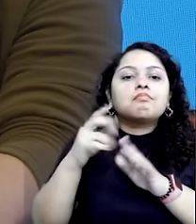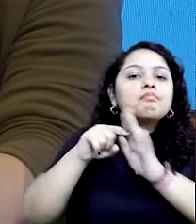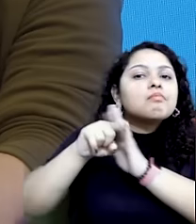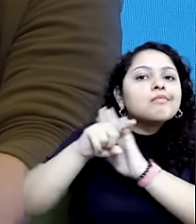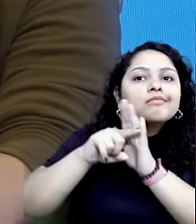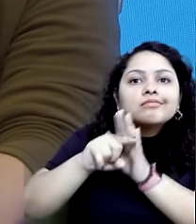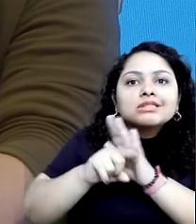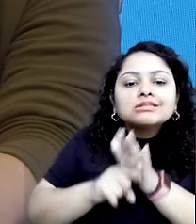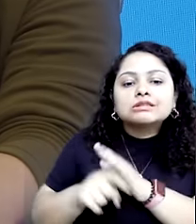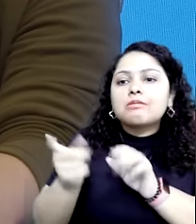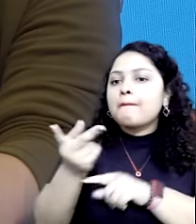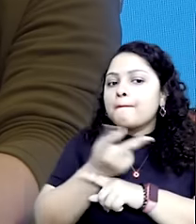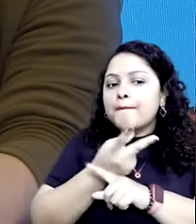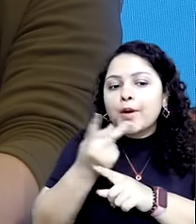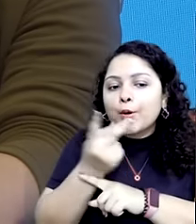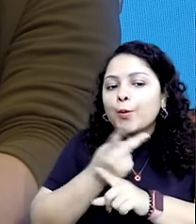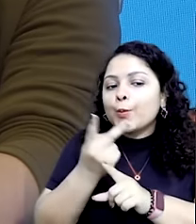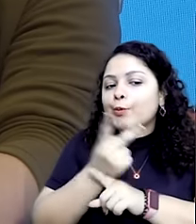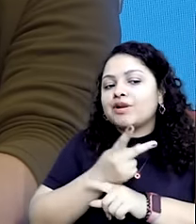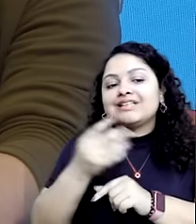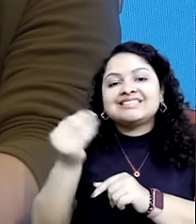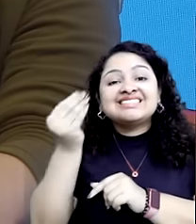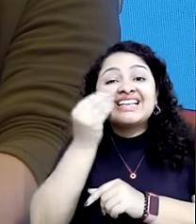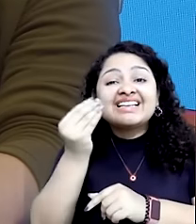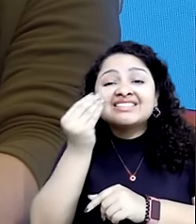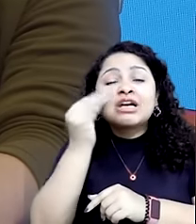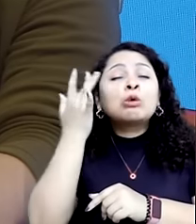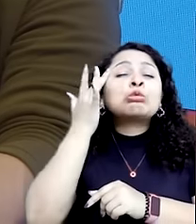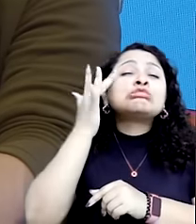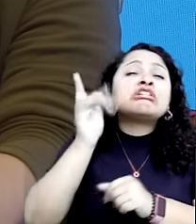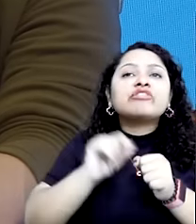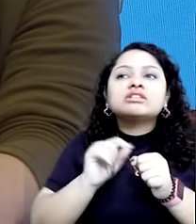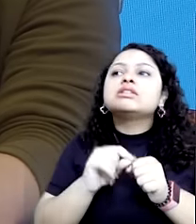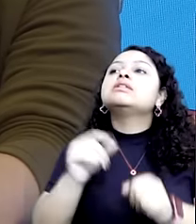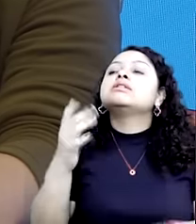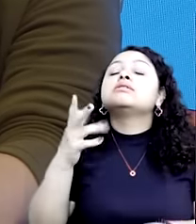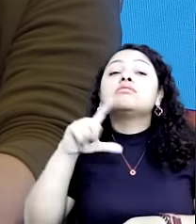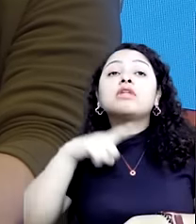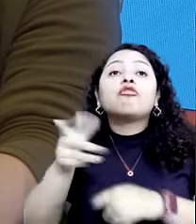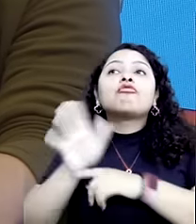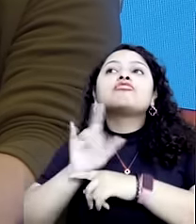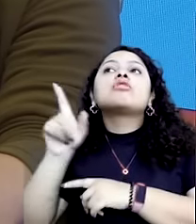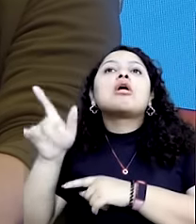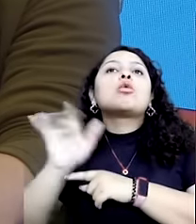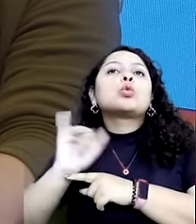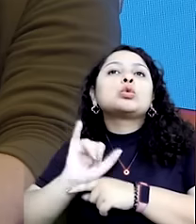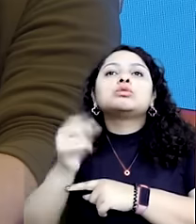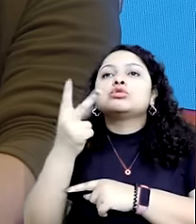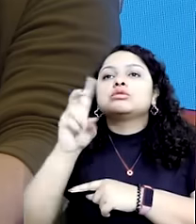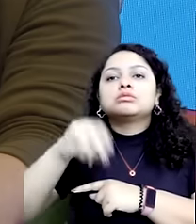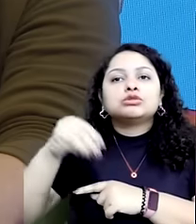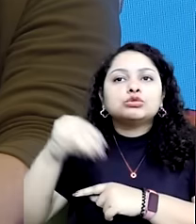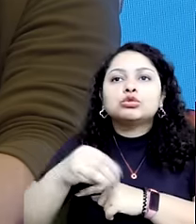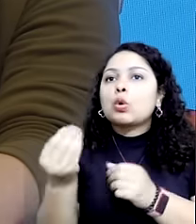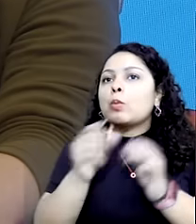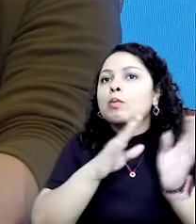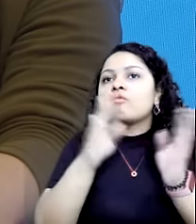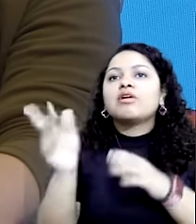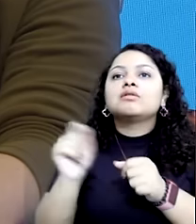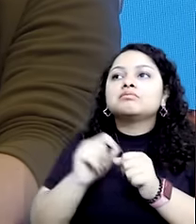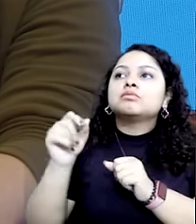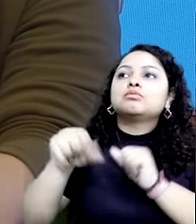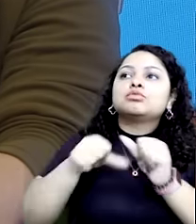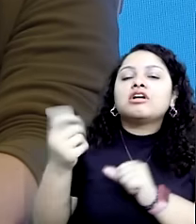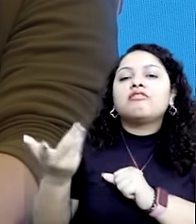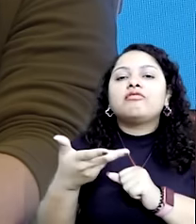desbrave tente Ah eu não sei fazer qu coisa fal ó se tem um videozinho lá no YouTube de 2 minutos falou assim como que eu faço para mudar a velocidade